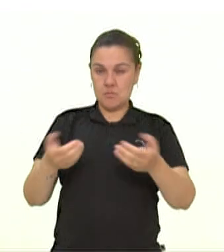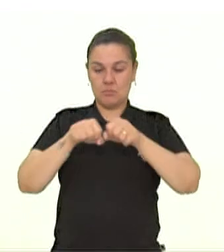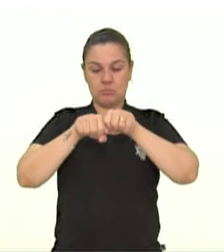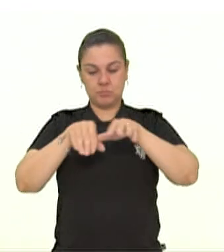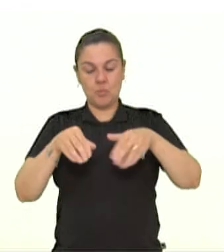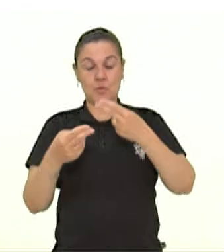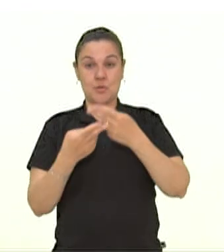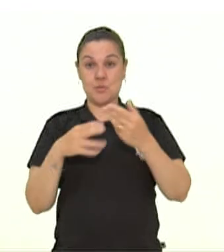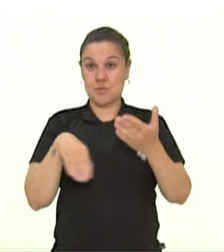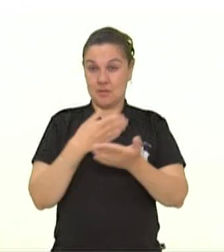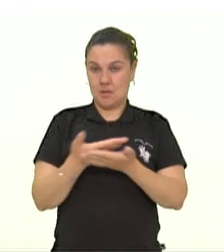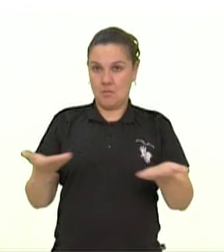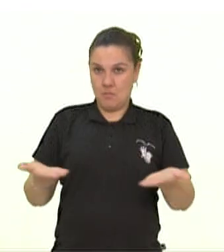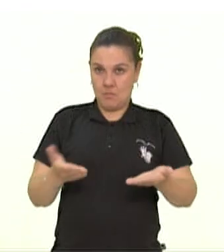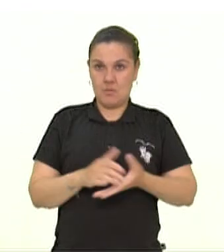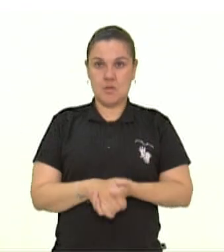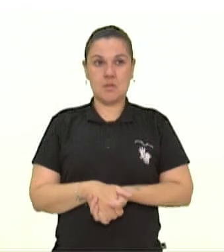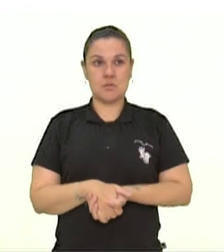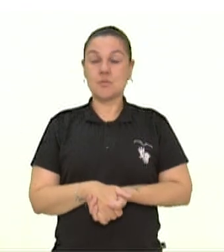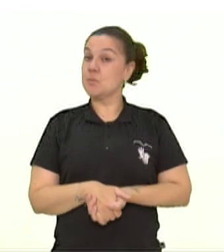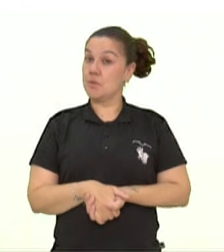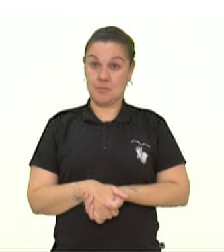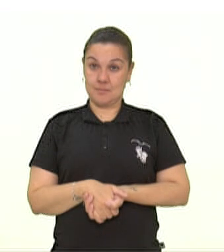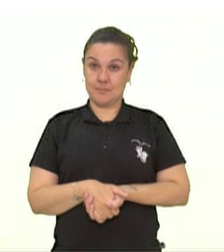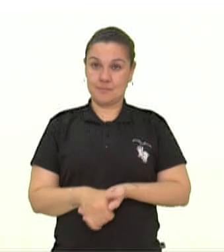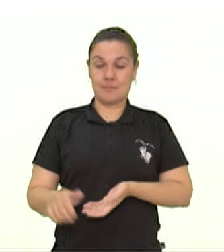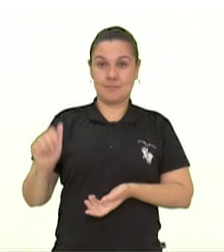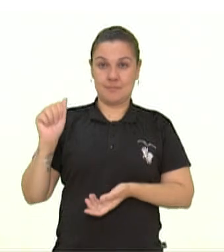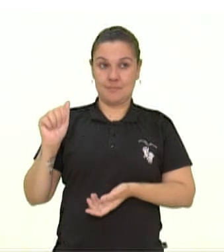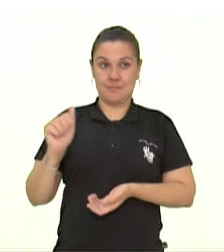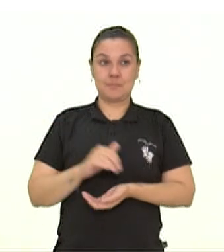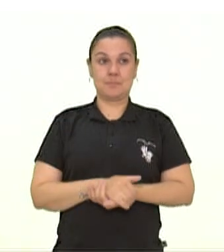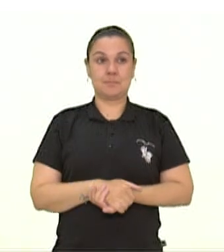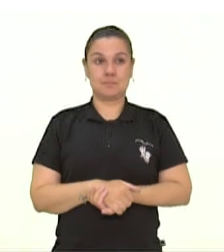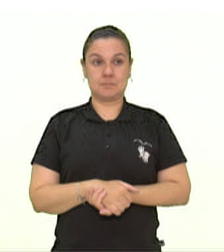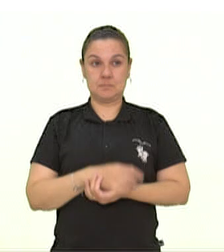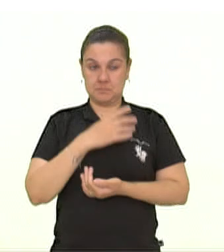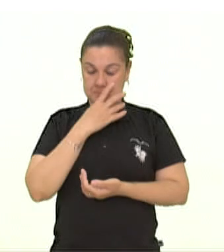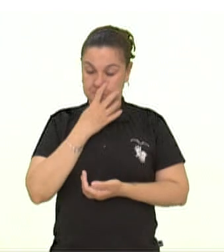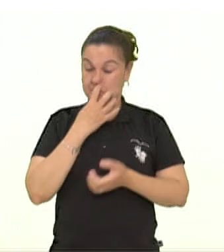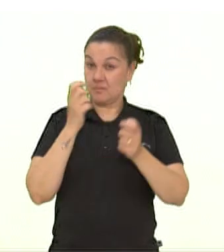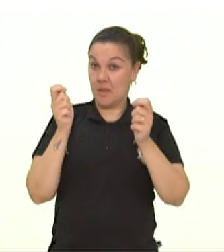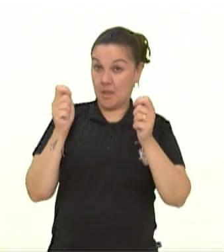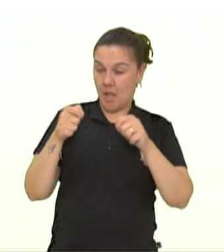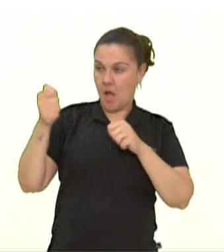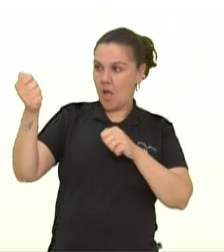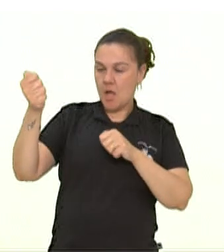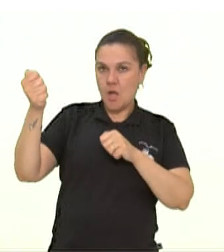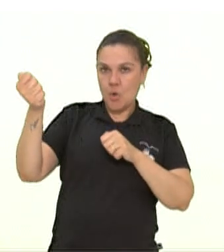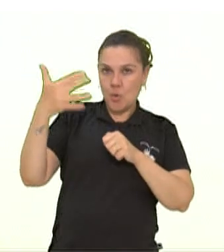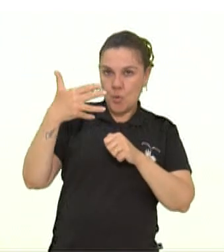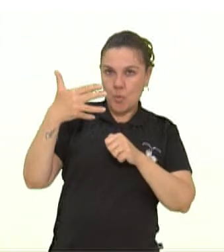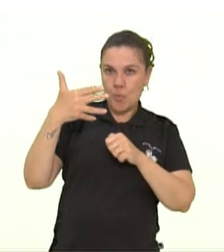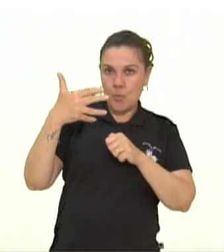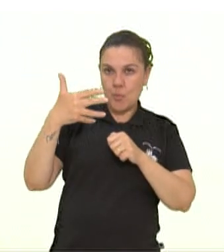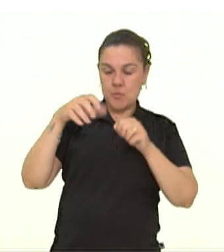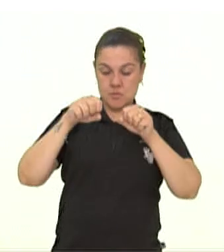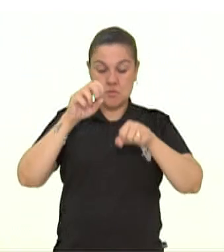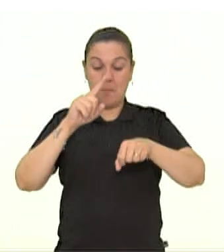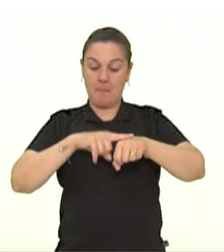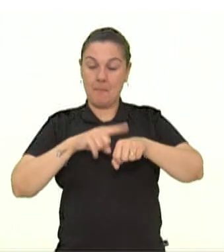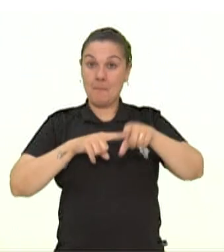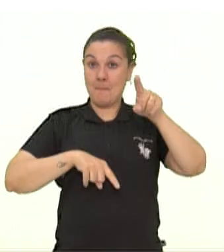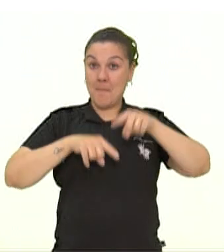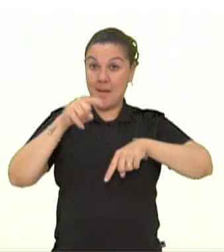utilizado em nossos dias, é correto afirmar que... Vamos lá. Letra A. Trata-se da possibilidade da luz incidir em um